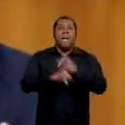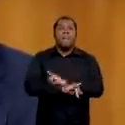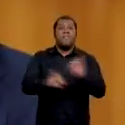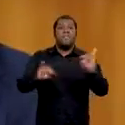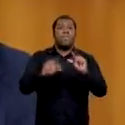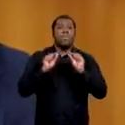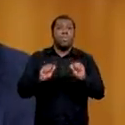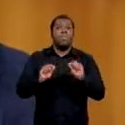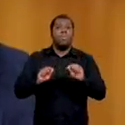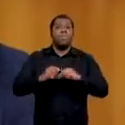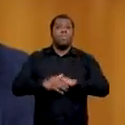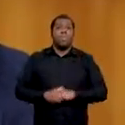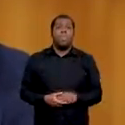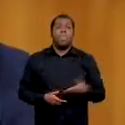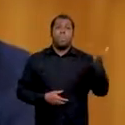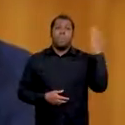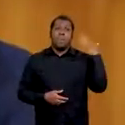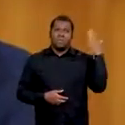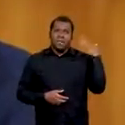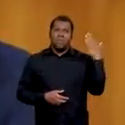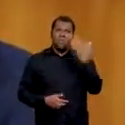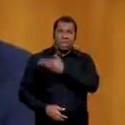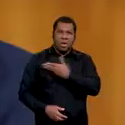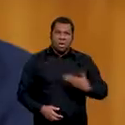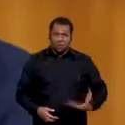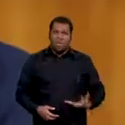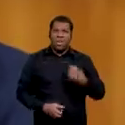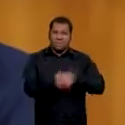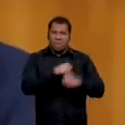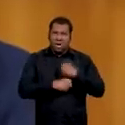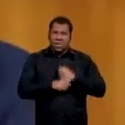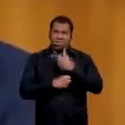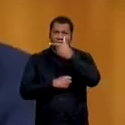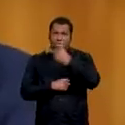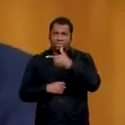que quando nós deixamos o governo em 2010, a economia crescia